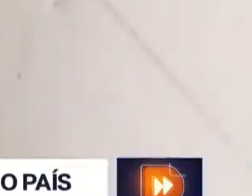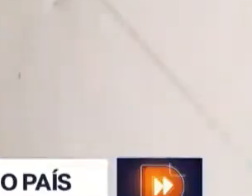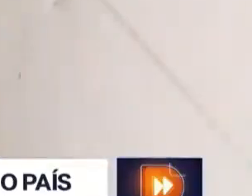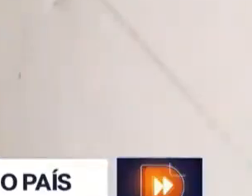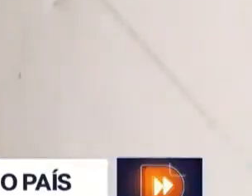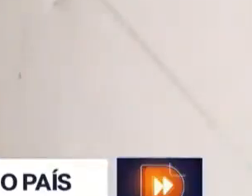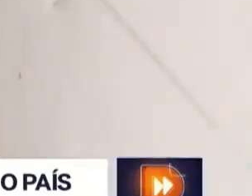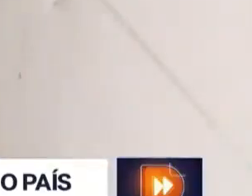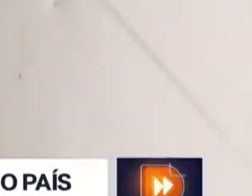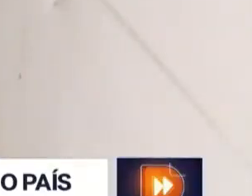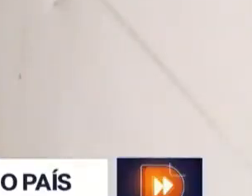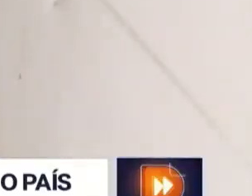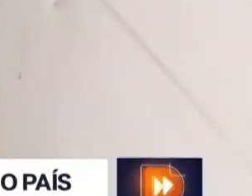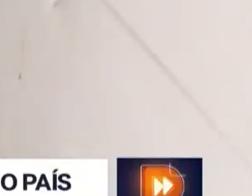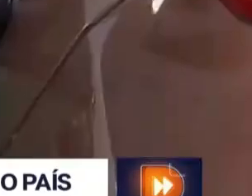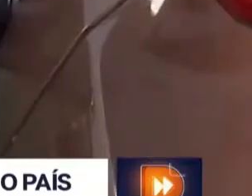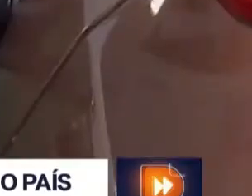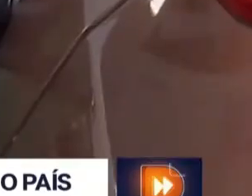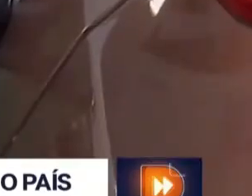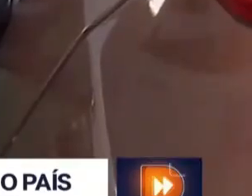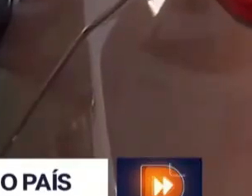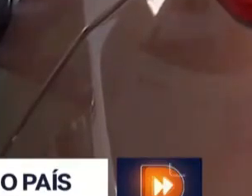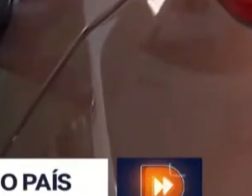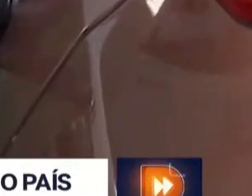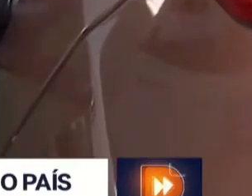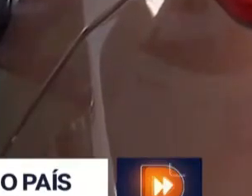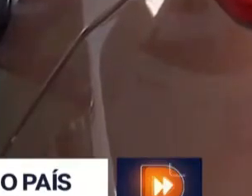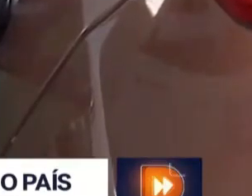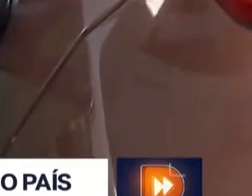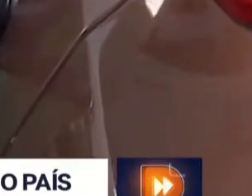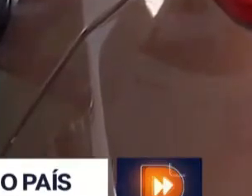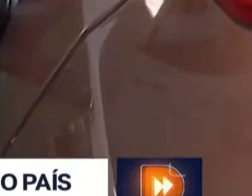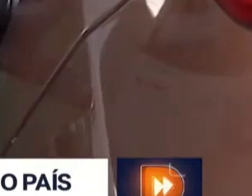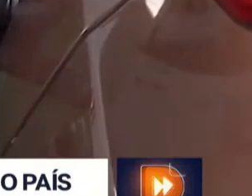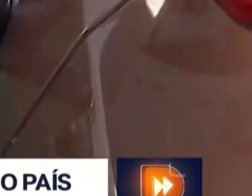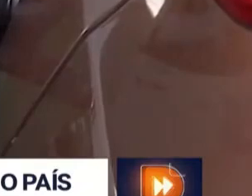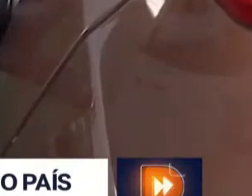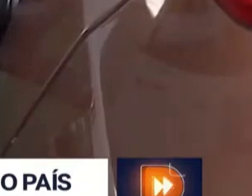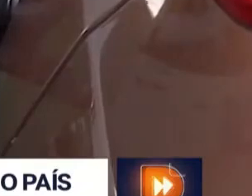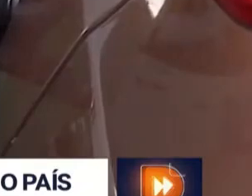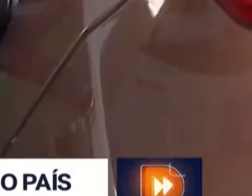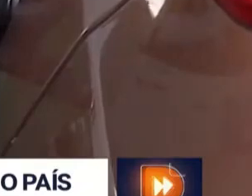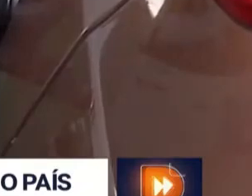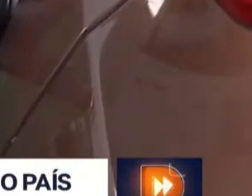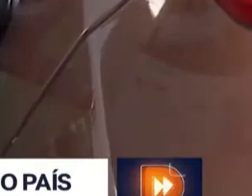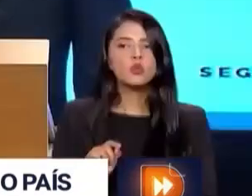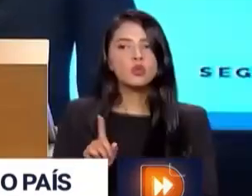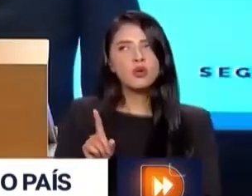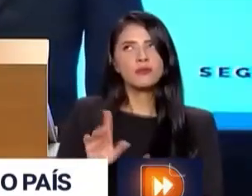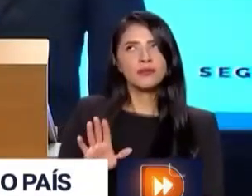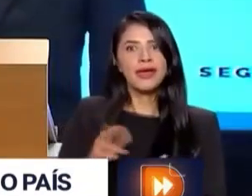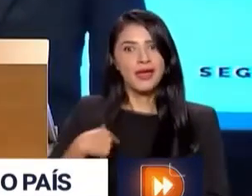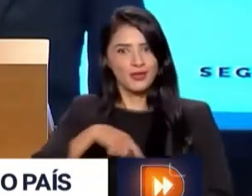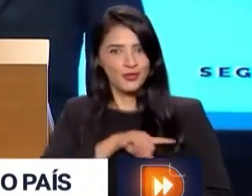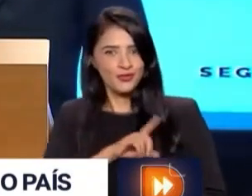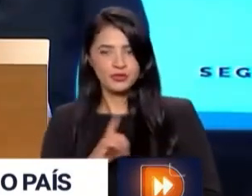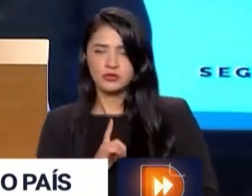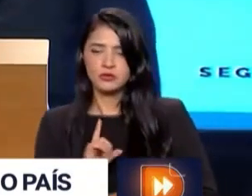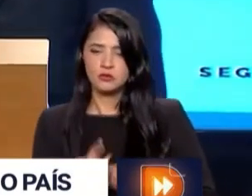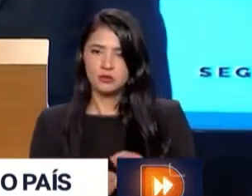Petrobras e pelo Governo Federal foi adotada com o objetivo de beneficiar toda a população